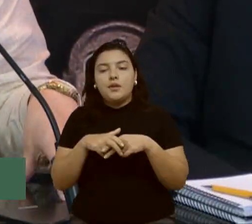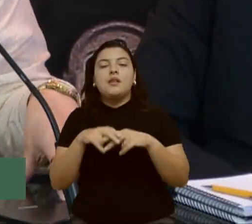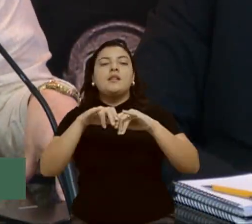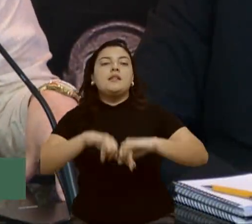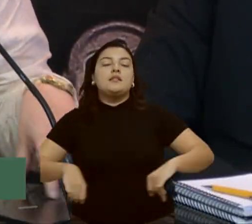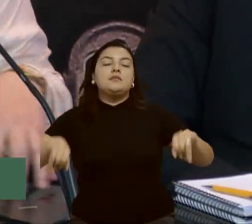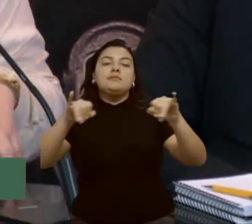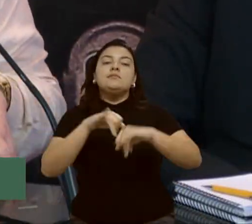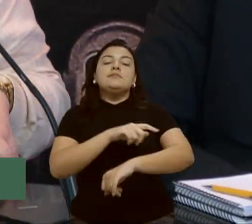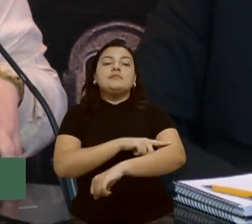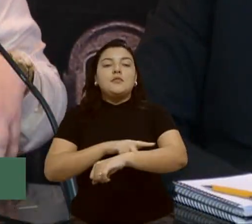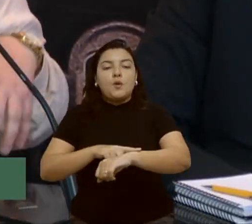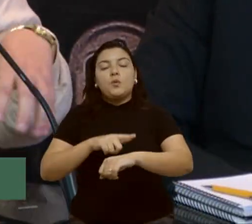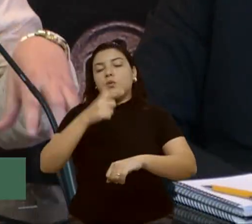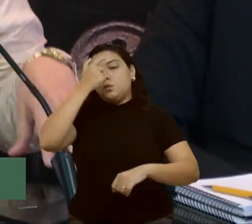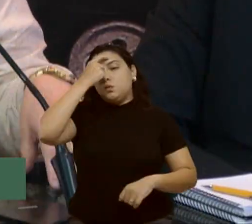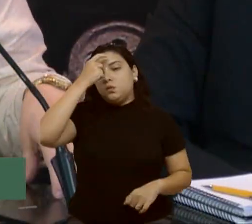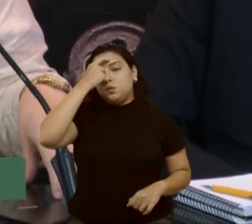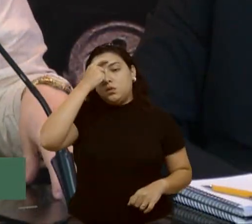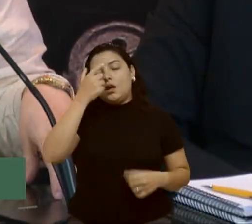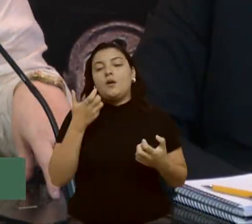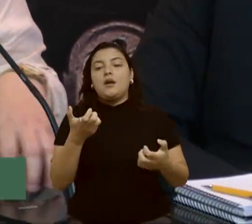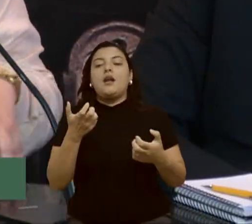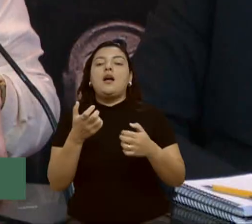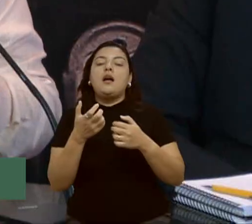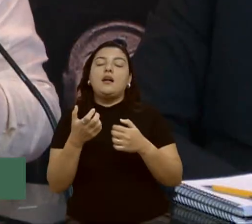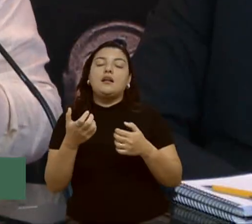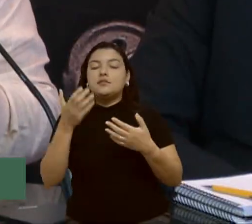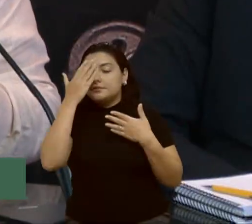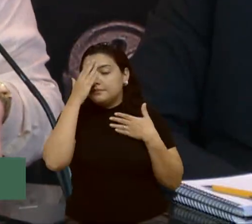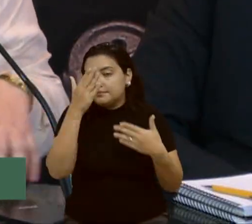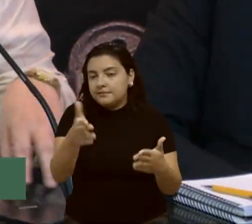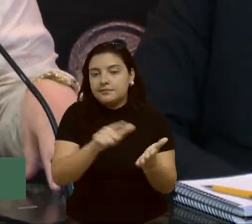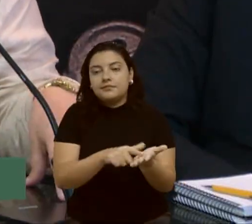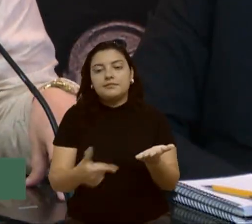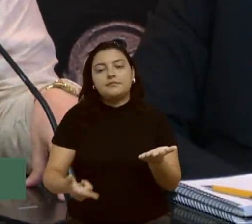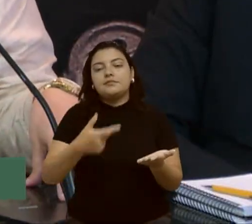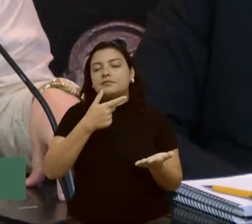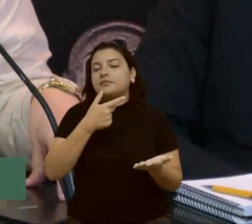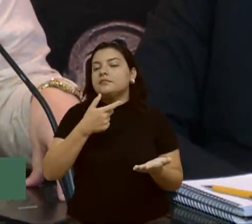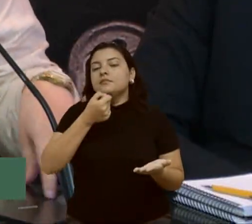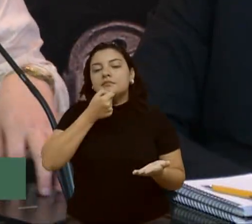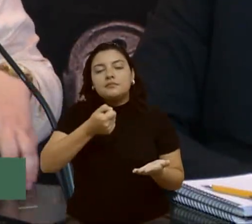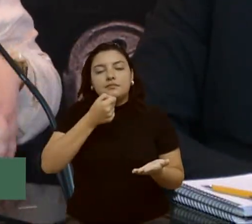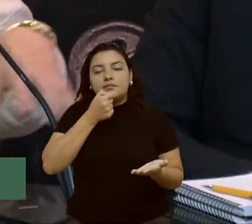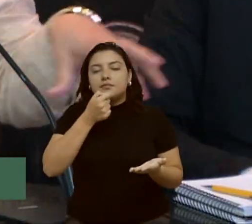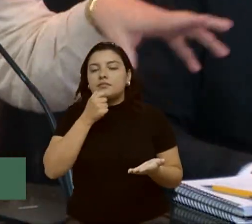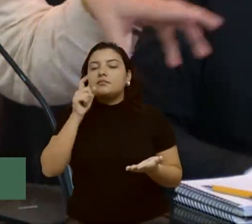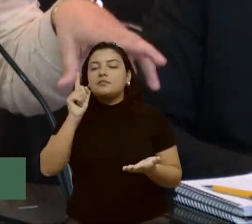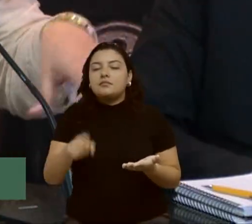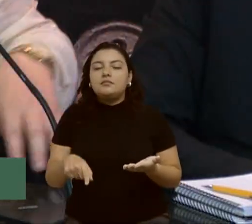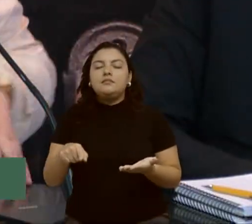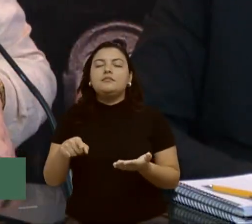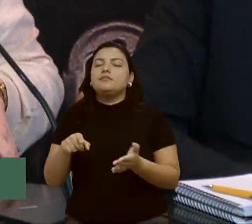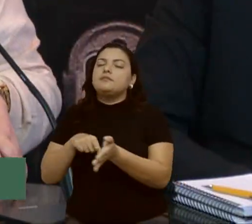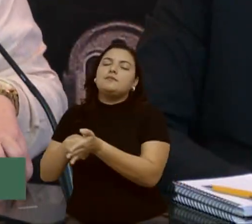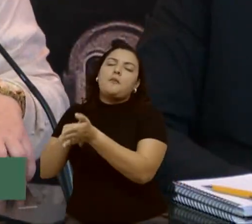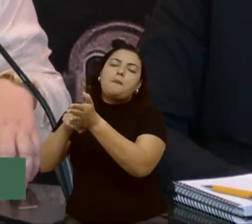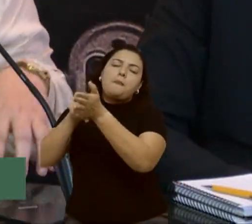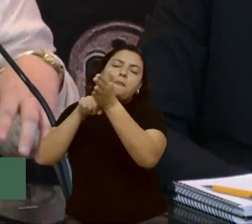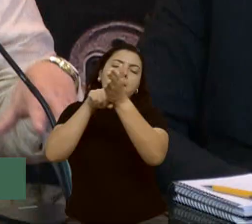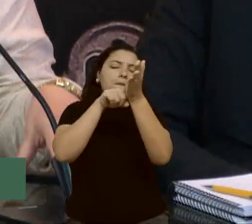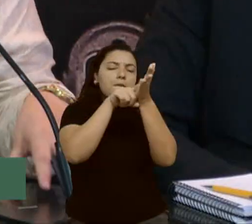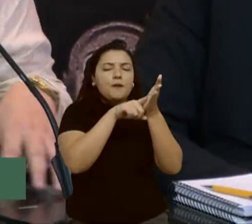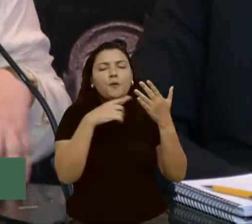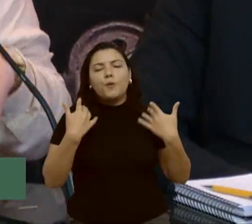campanhas educativas que fazemos, eu também quero agradecer aqui toda a imprensa que faz esse trabalho, né, que eu vejo constante os colegas aqui